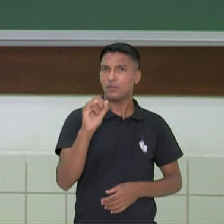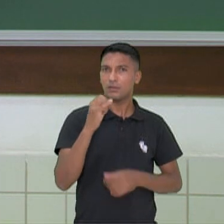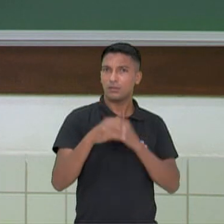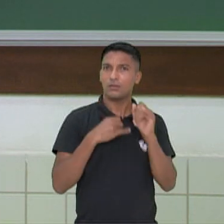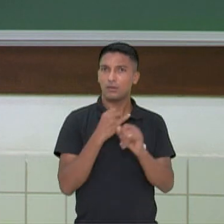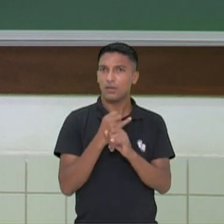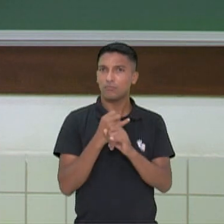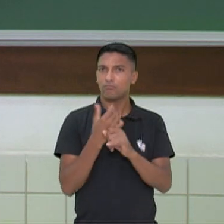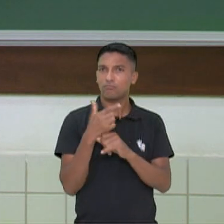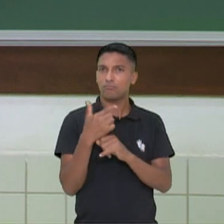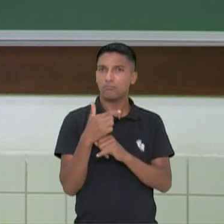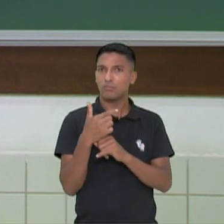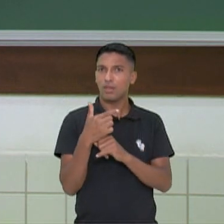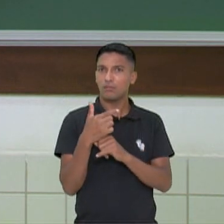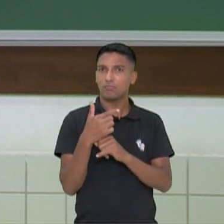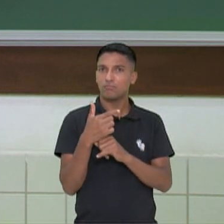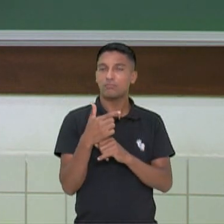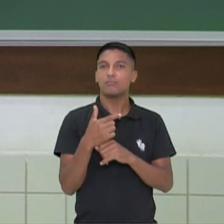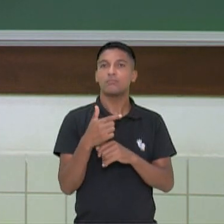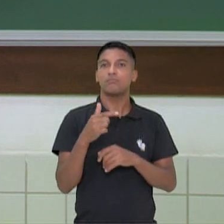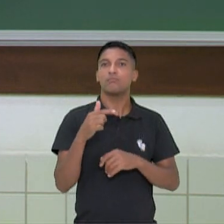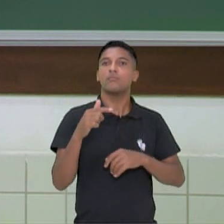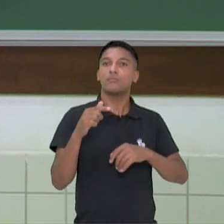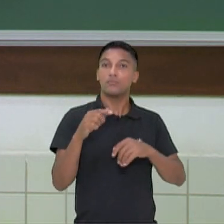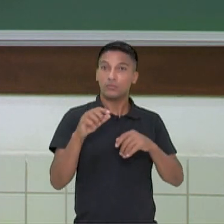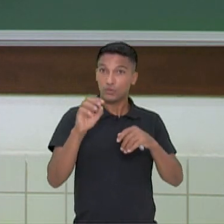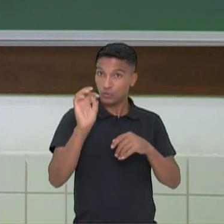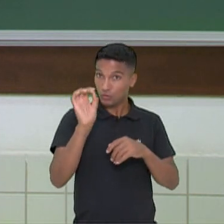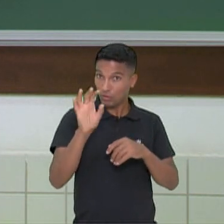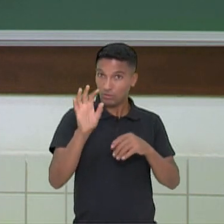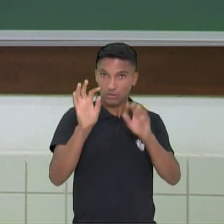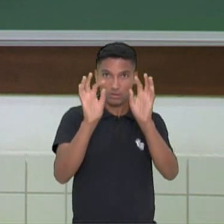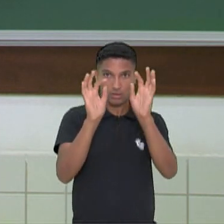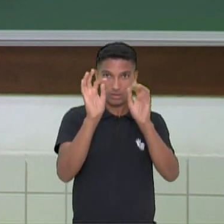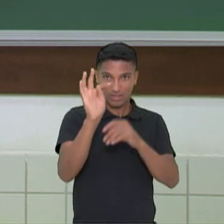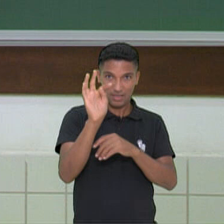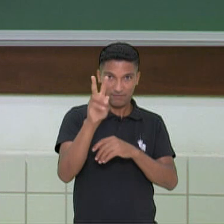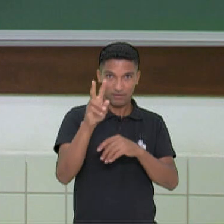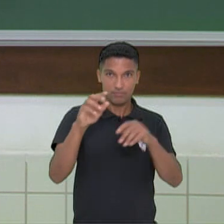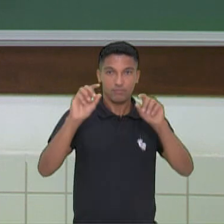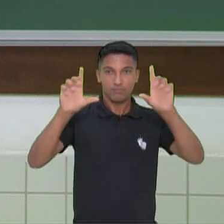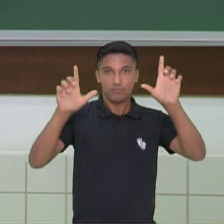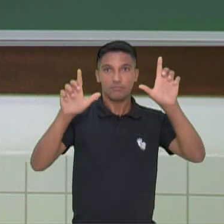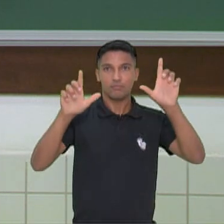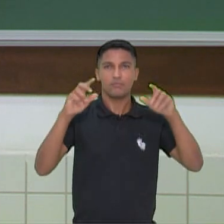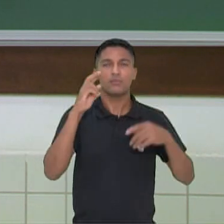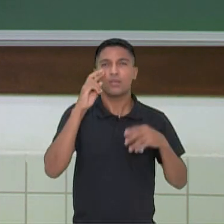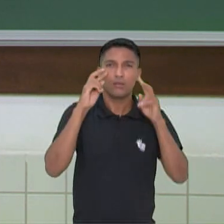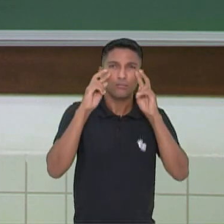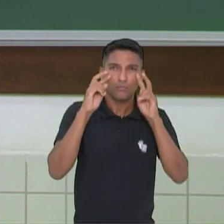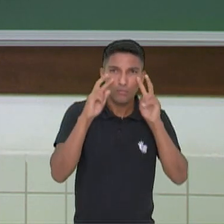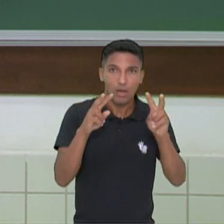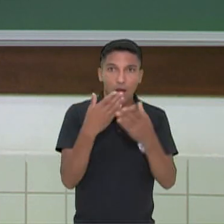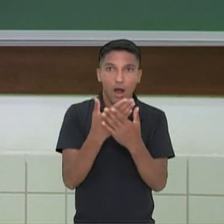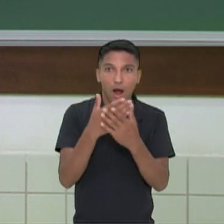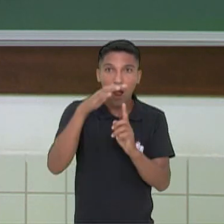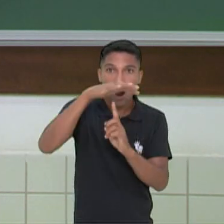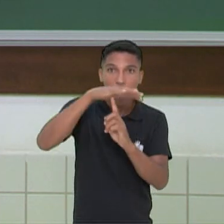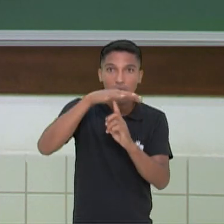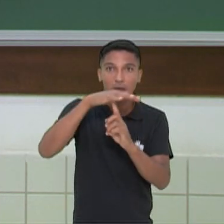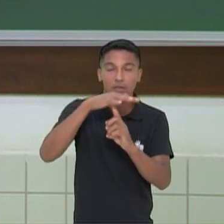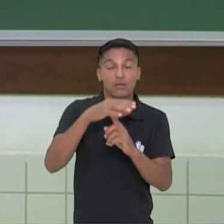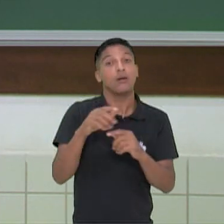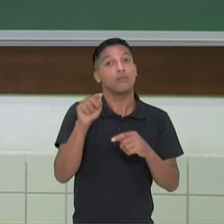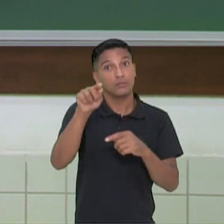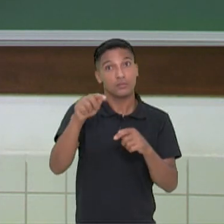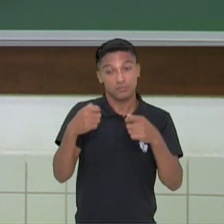a internet e assistir as nossas aulas somente pela TV entre em contato com a sua escola para verificar o procedimento